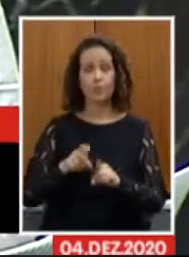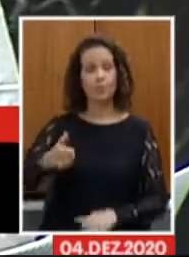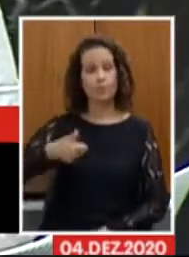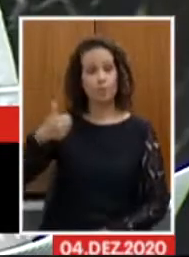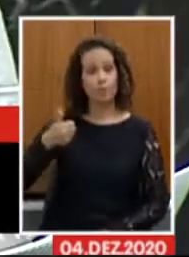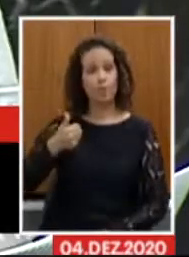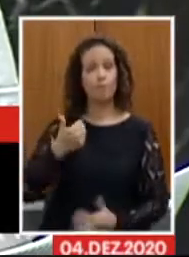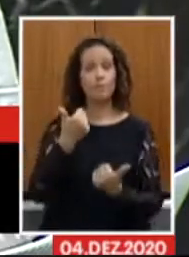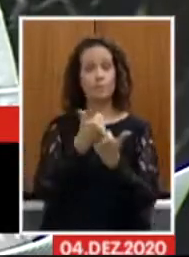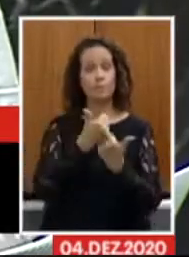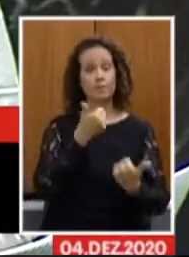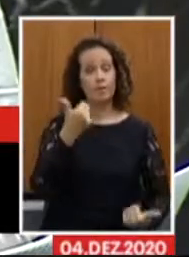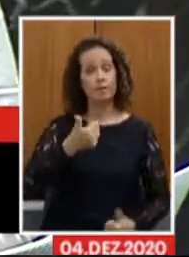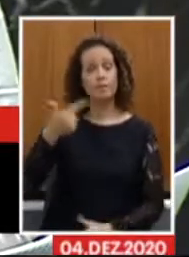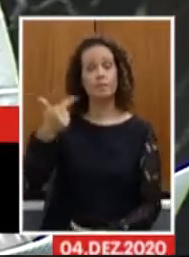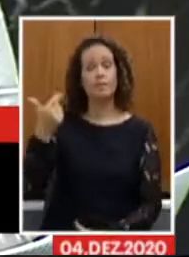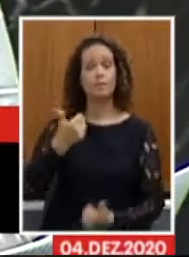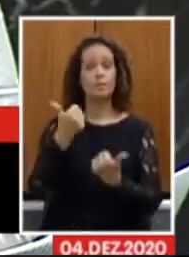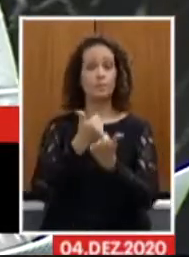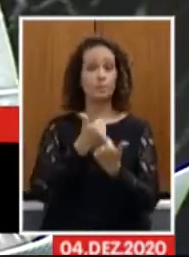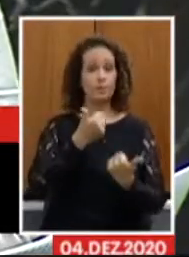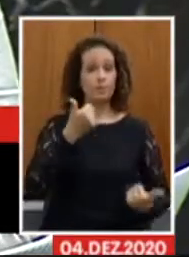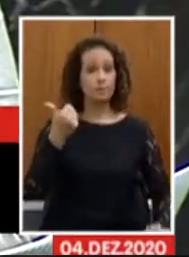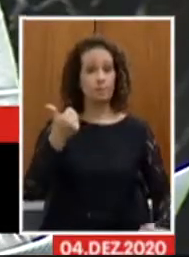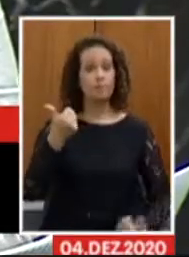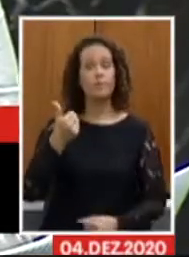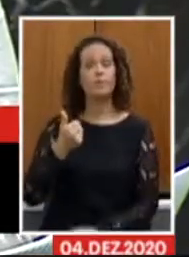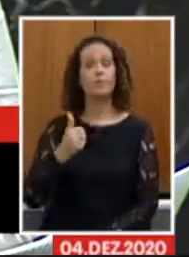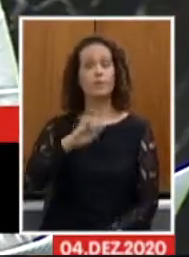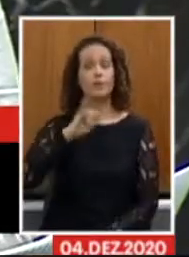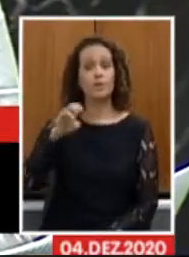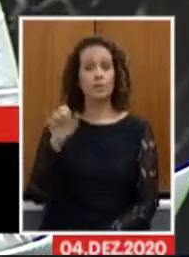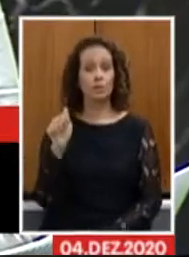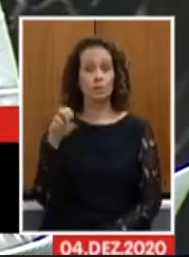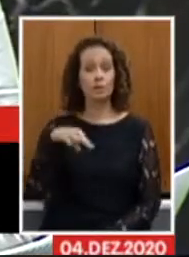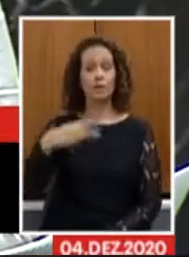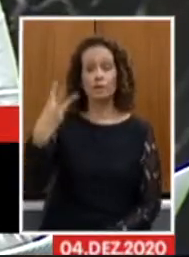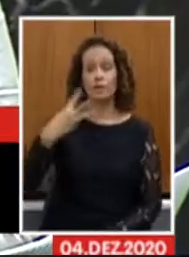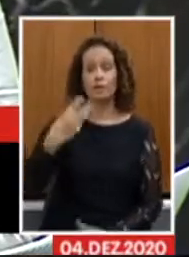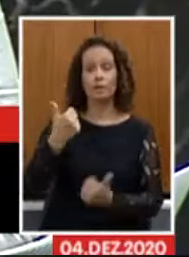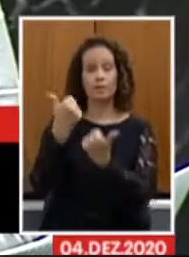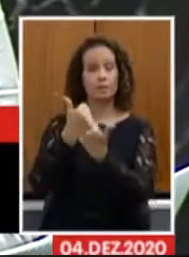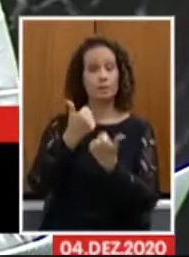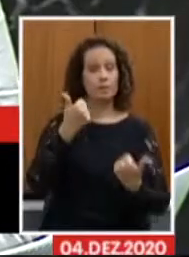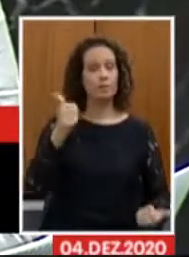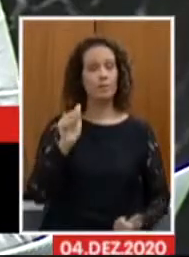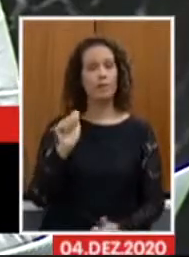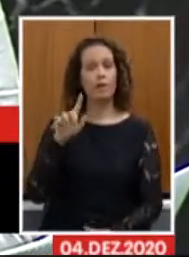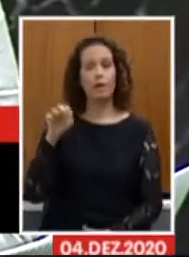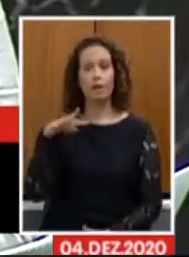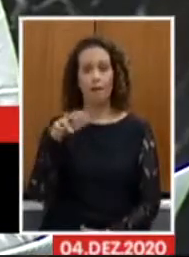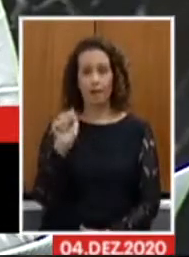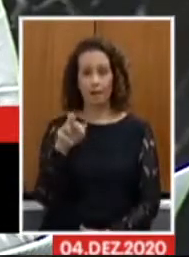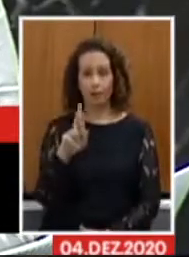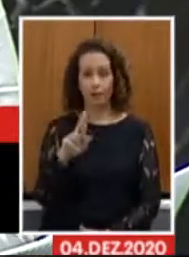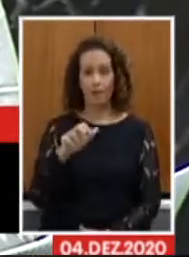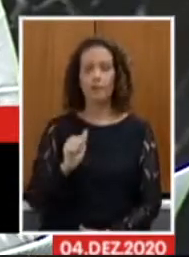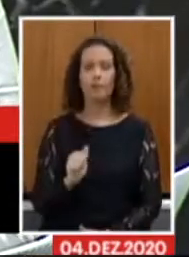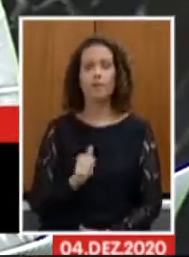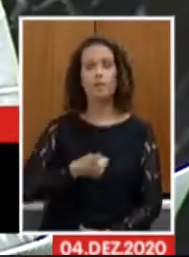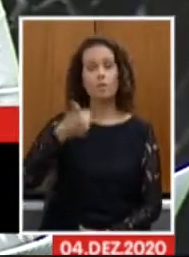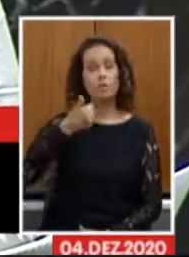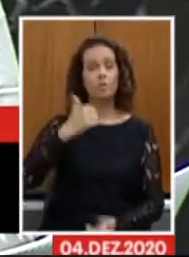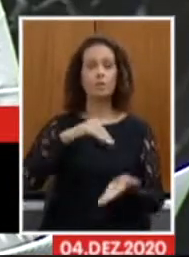Arantes, segundo vice-presidente, deputado Dr. Jean Freire, terceiro vice-presidente, deputado Alencar da Silveira Júnior,